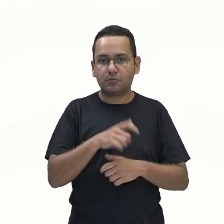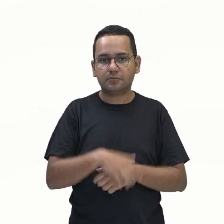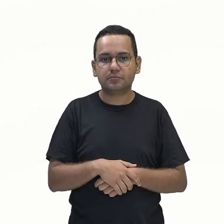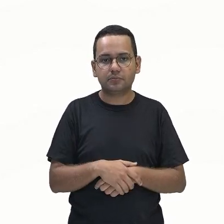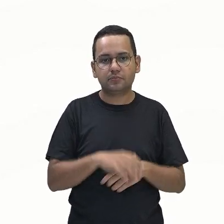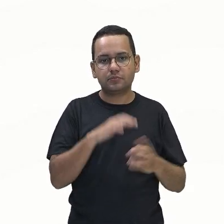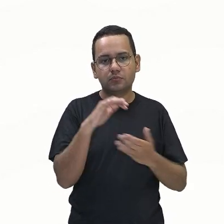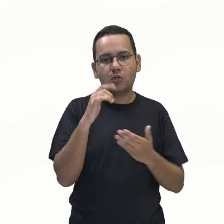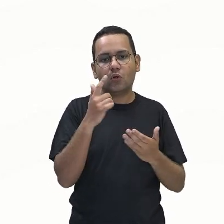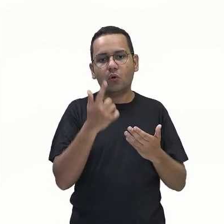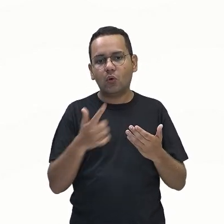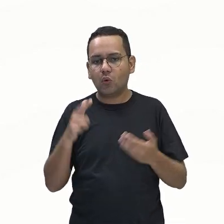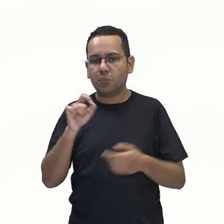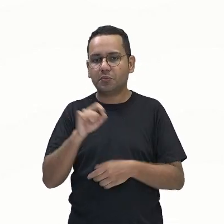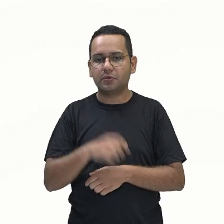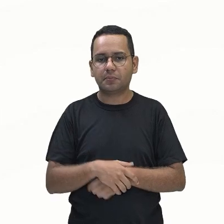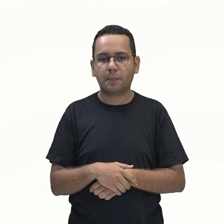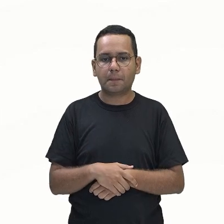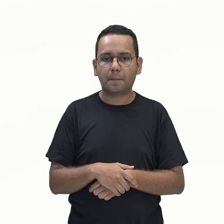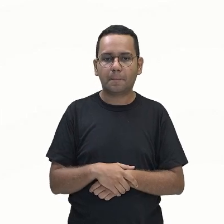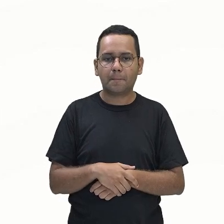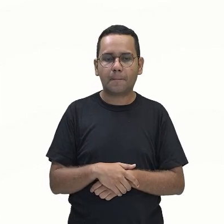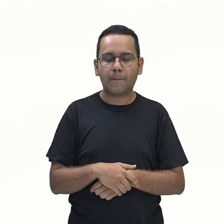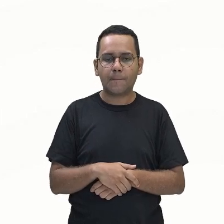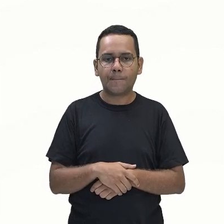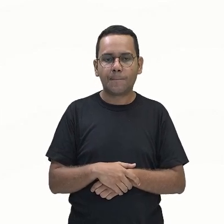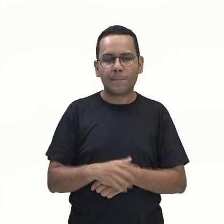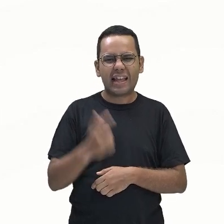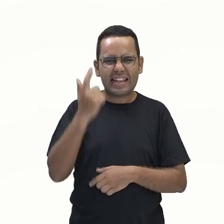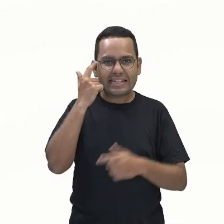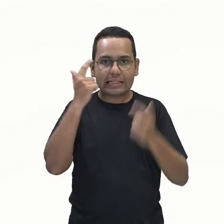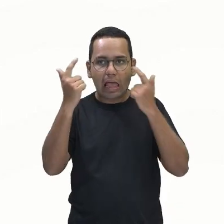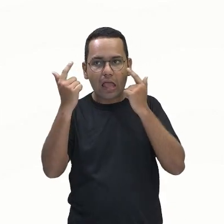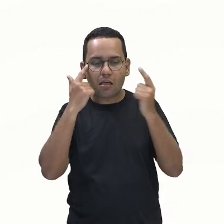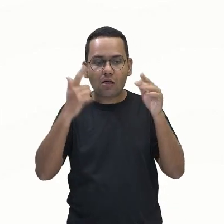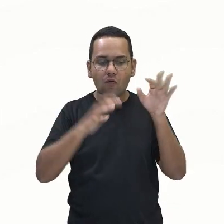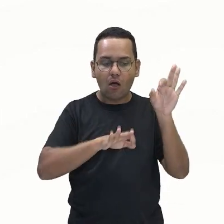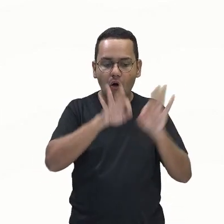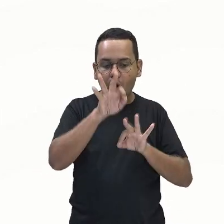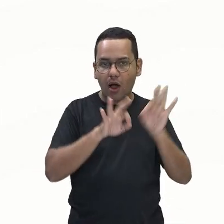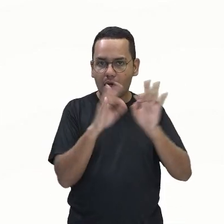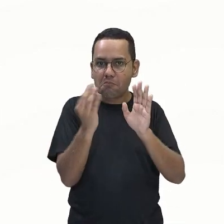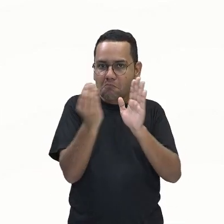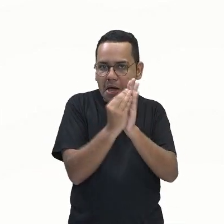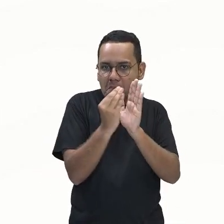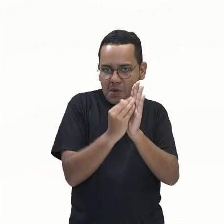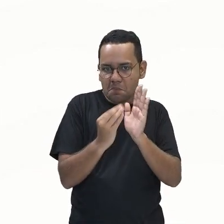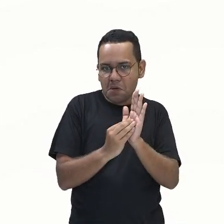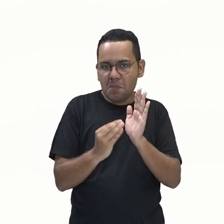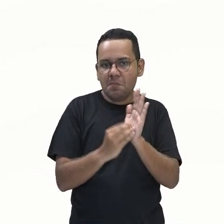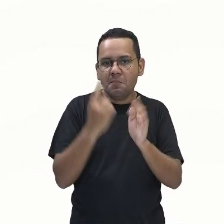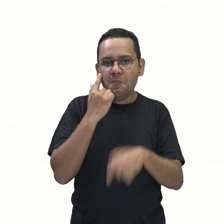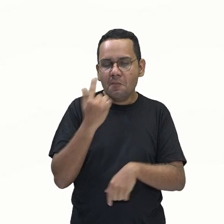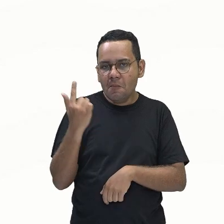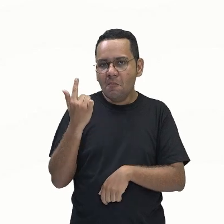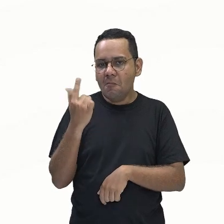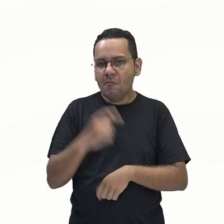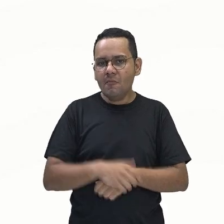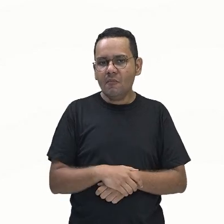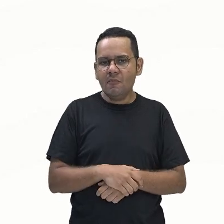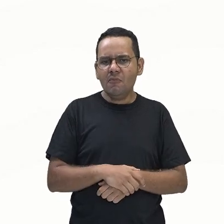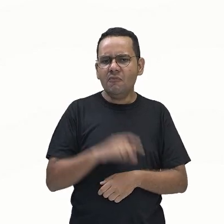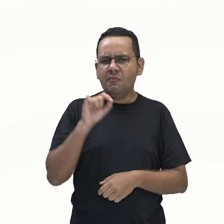aí que é a formulação de hipóteses, e essas hipóteses, inclusive, ele está representada aqui como uma lâmpada. O